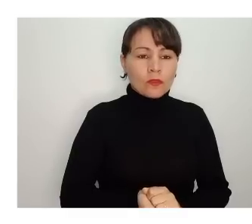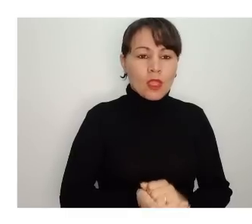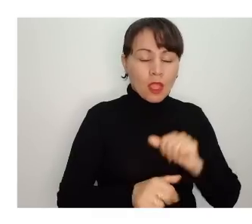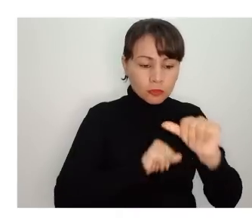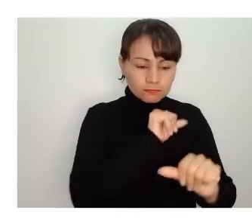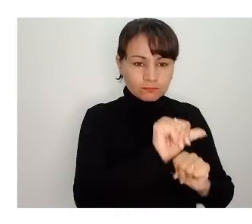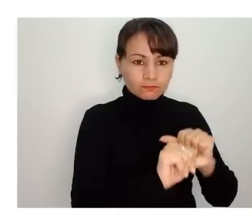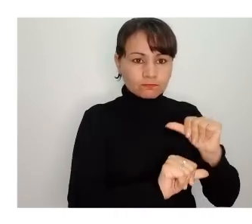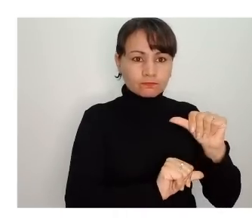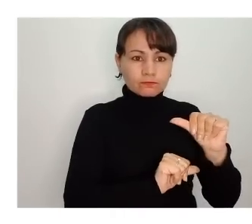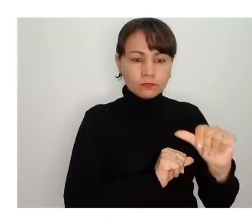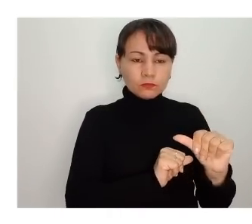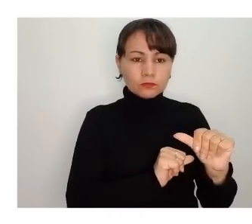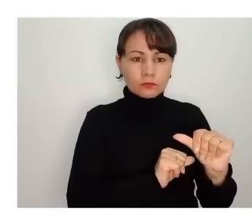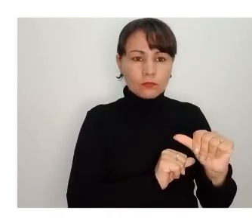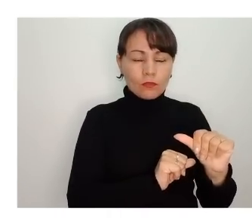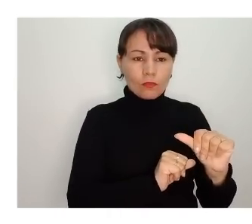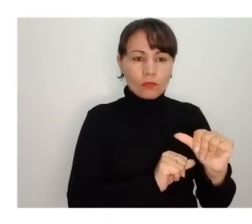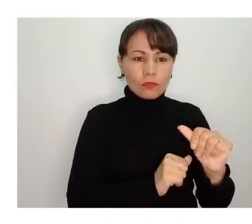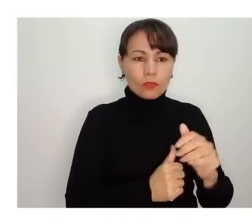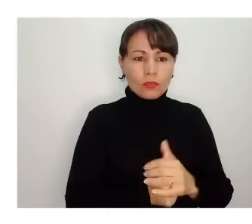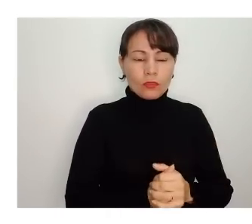A alteração